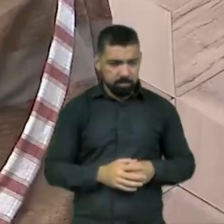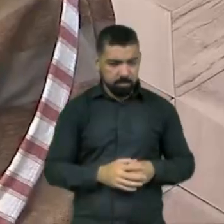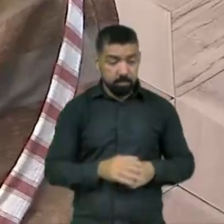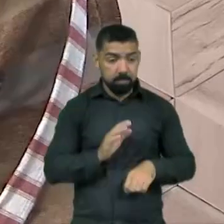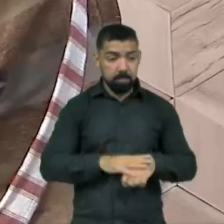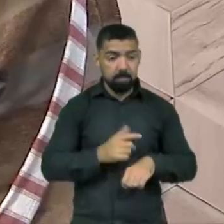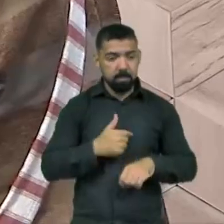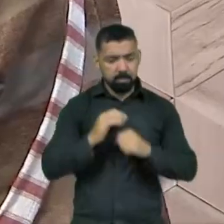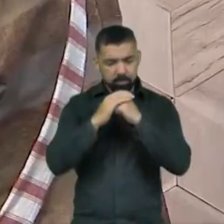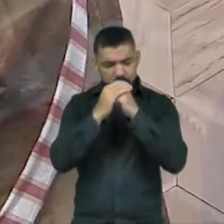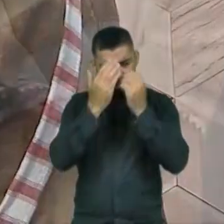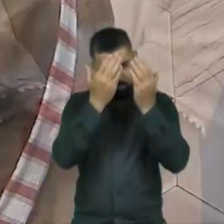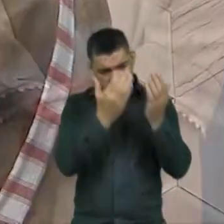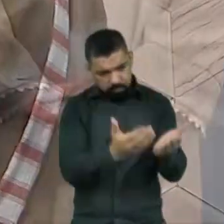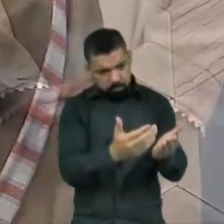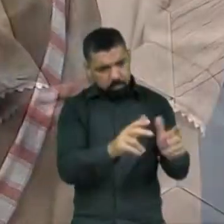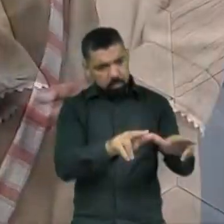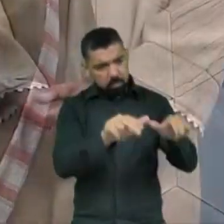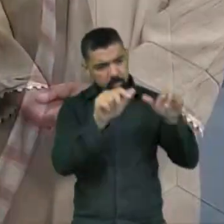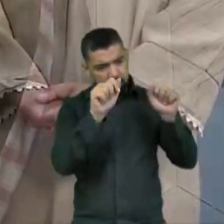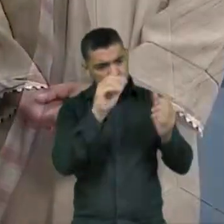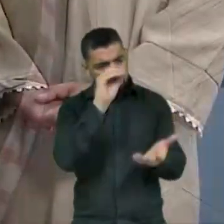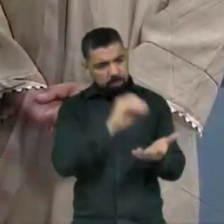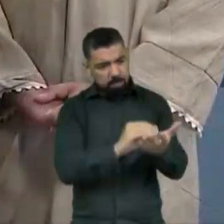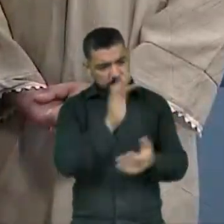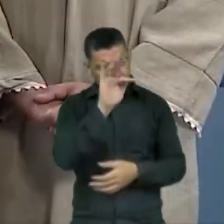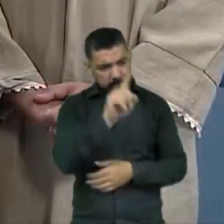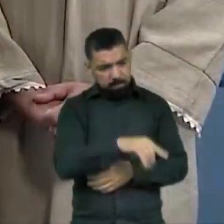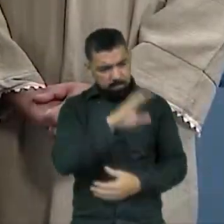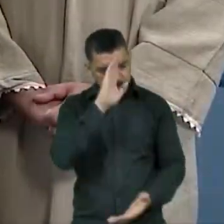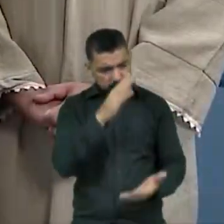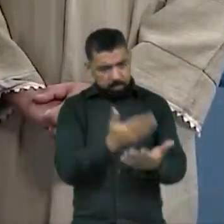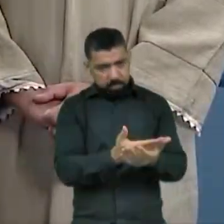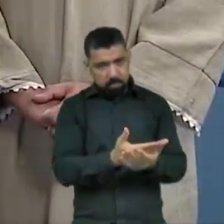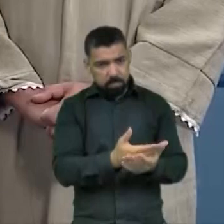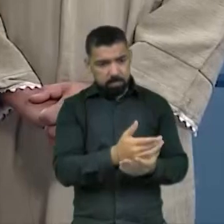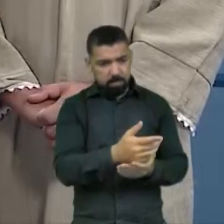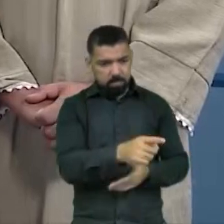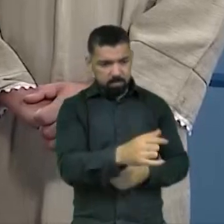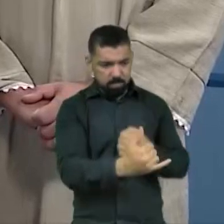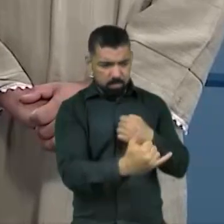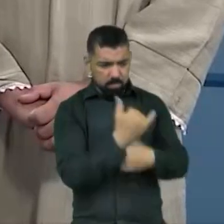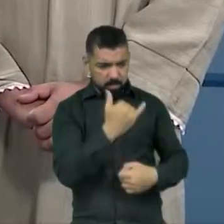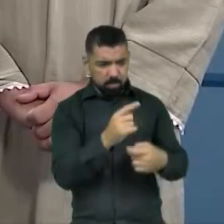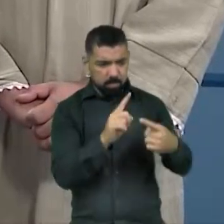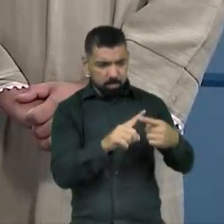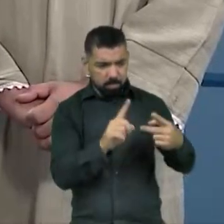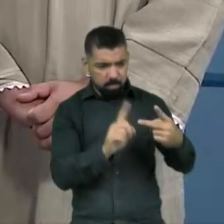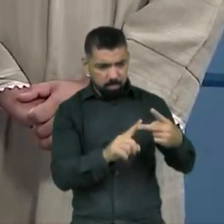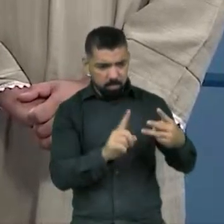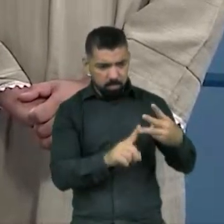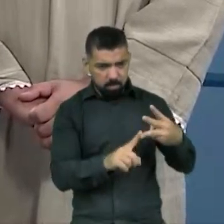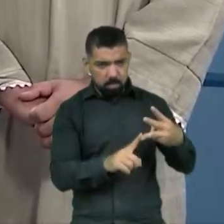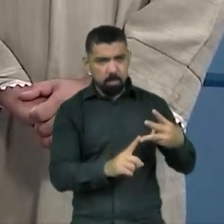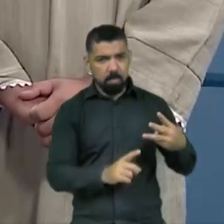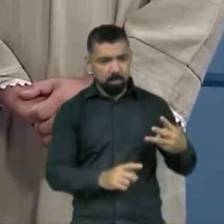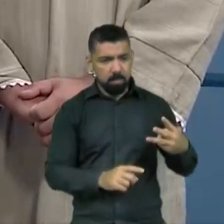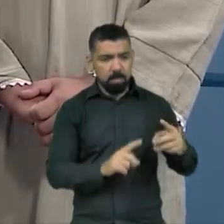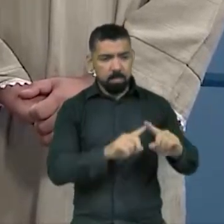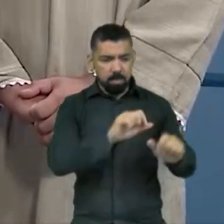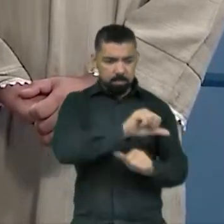ti, para que nunca te falte a fé. Ainda que venha me negar, tu, uma vez